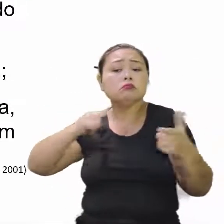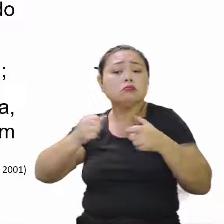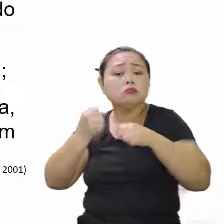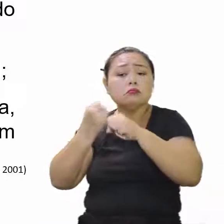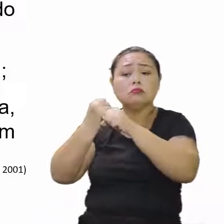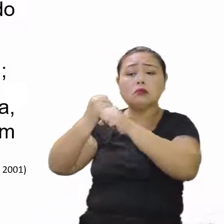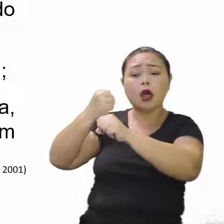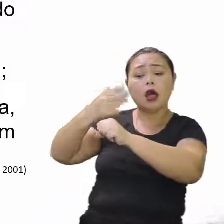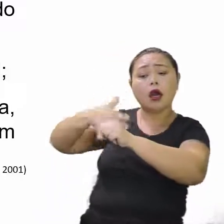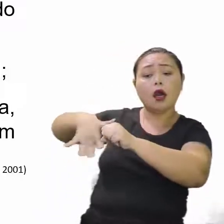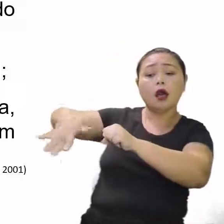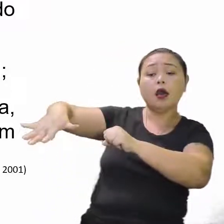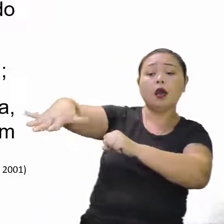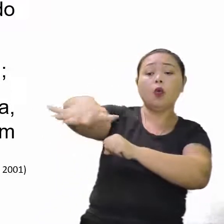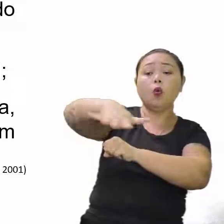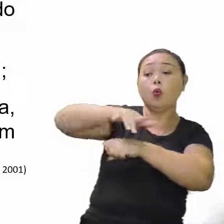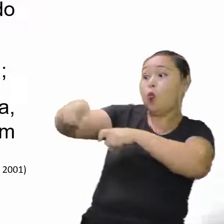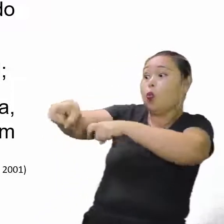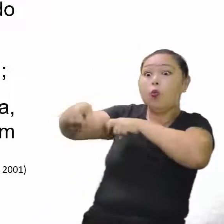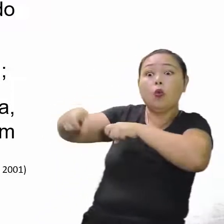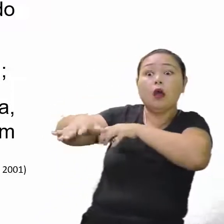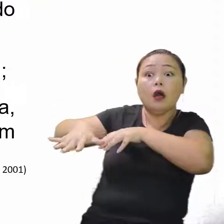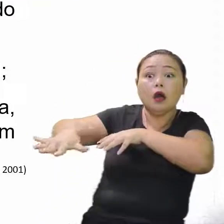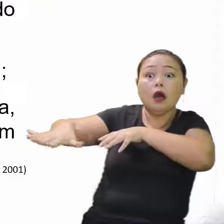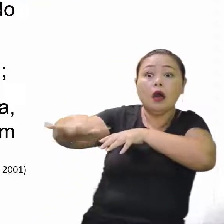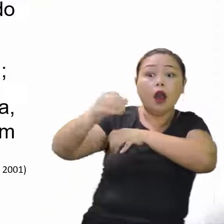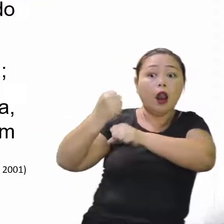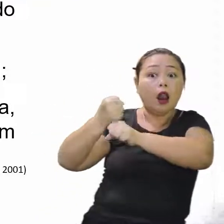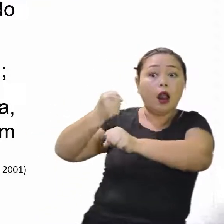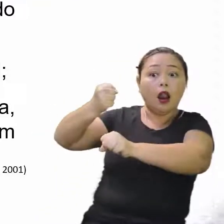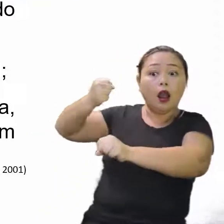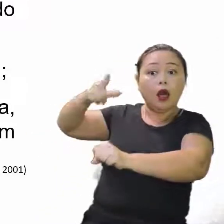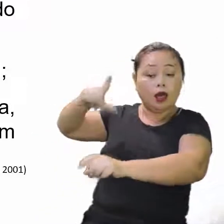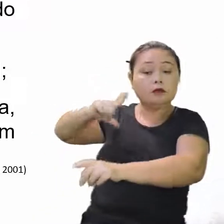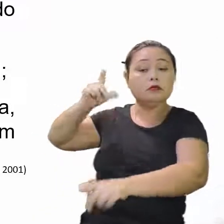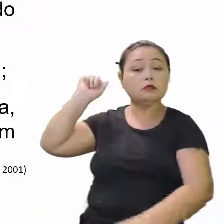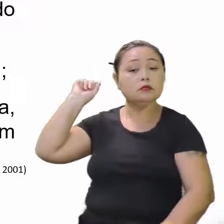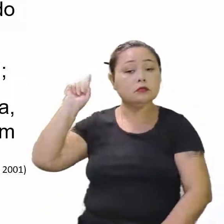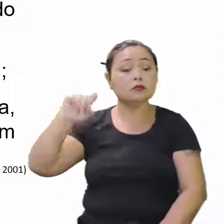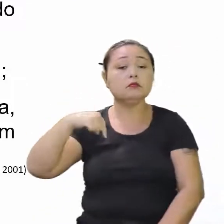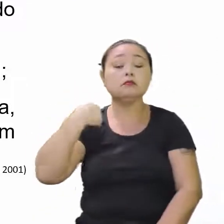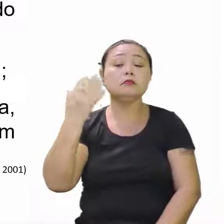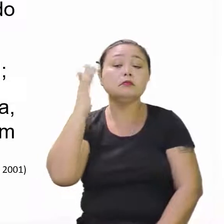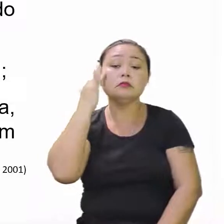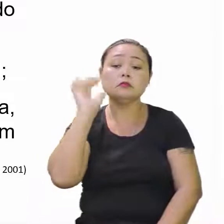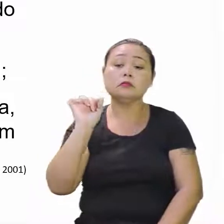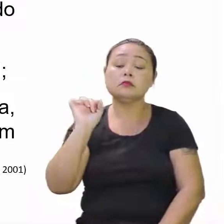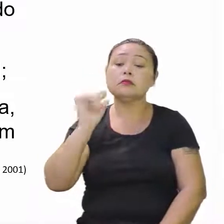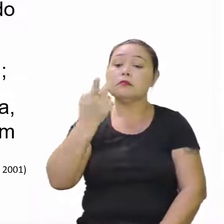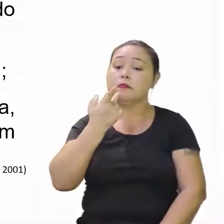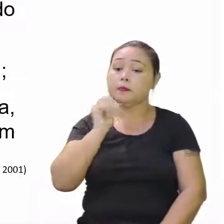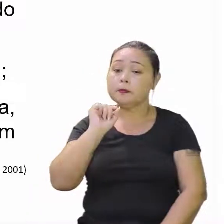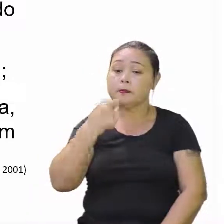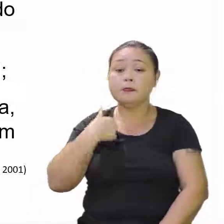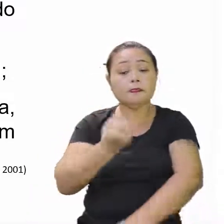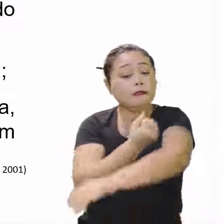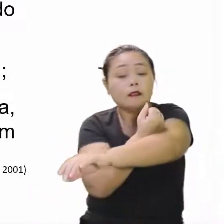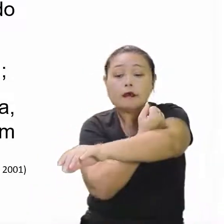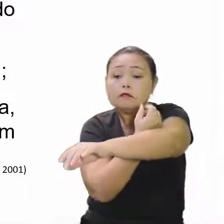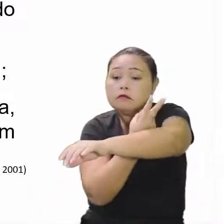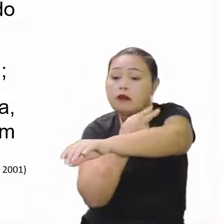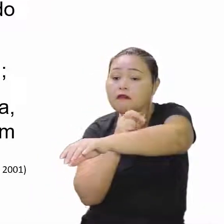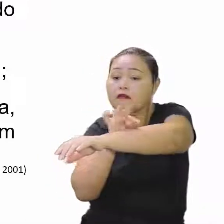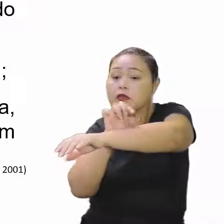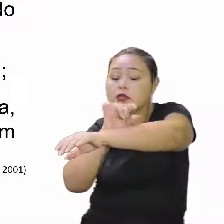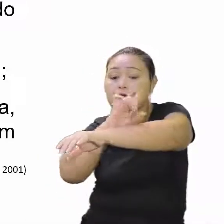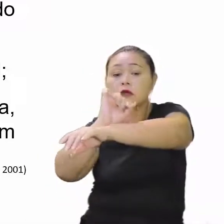expansão da agricultura. e aí você vai entender de que quando nós falamos de vegetação,